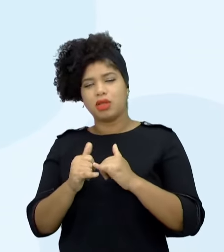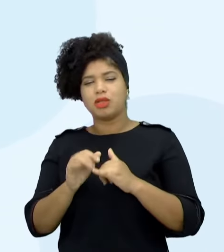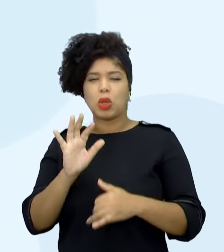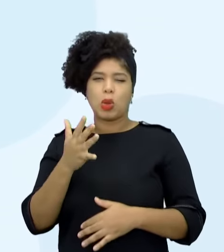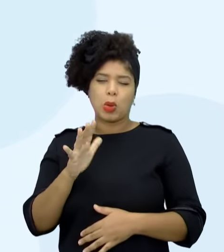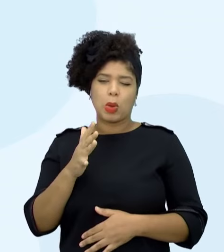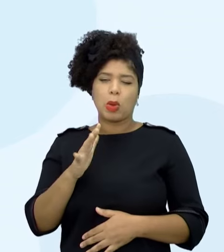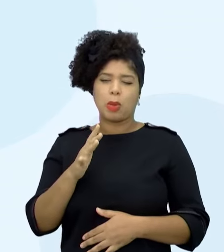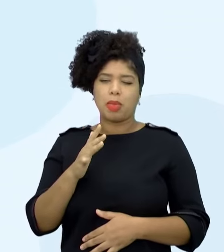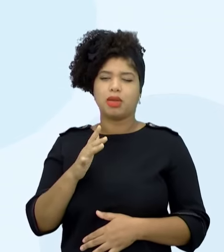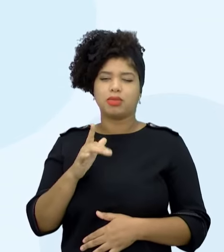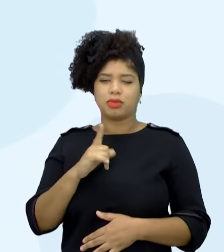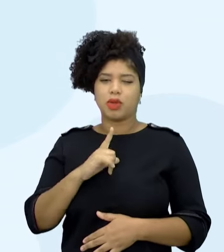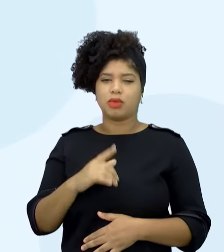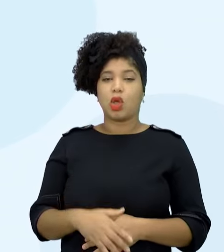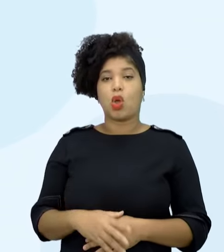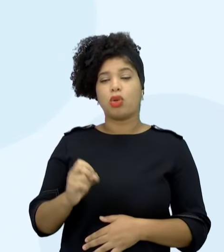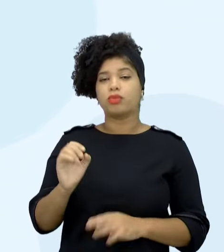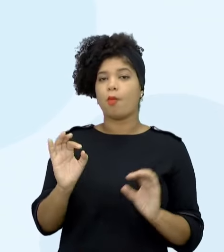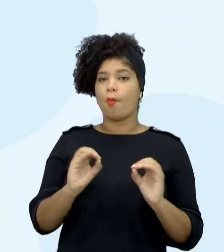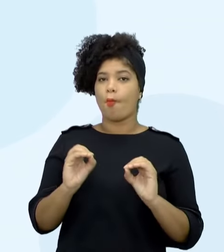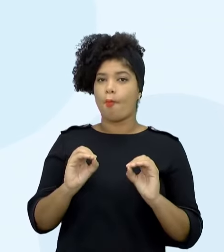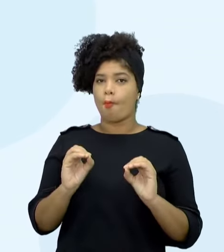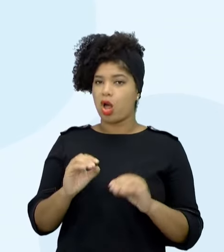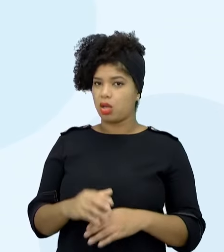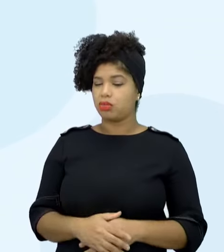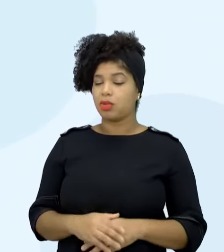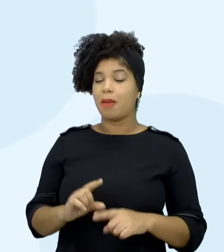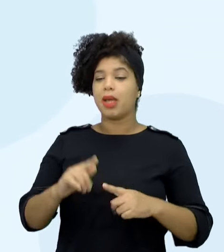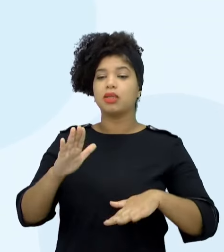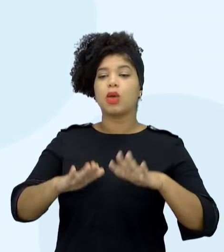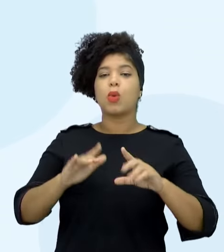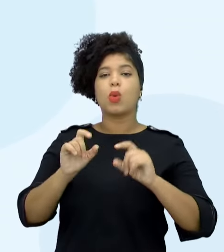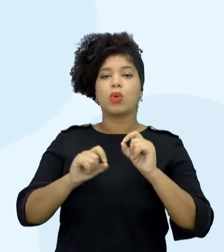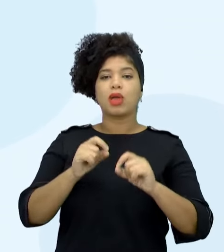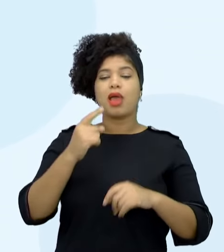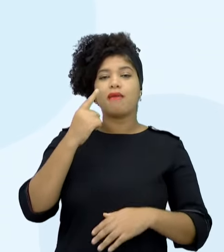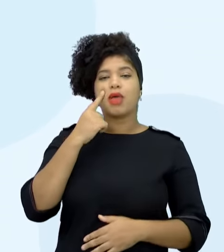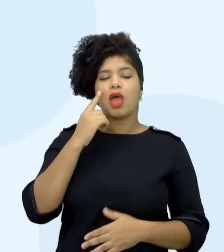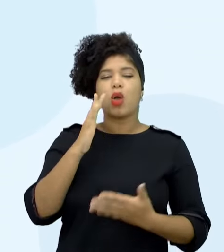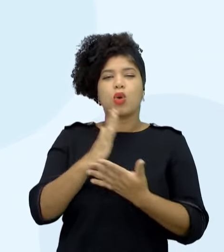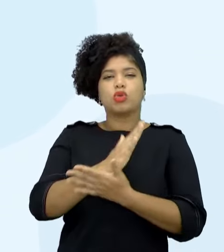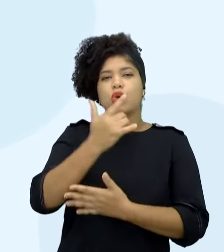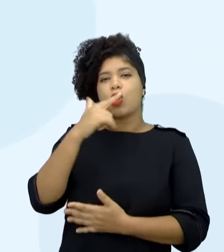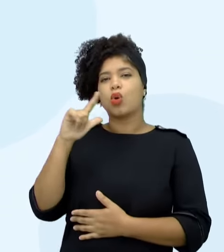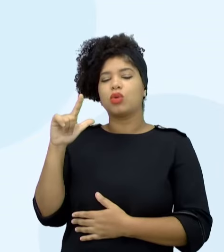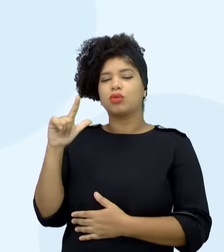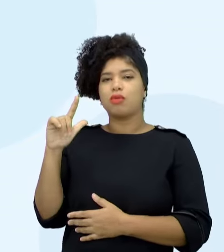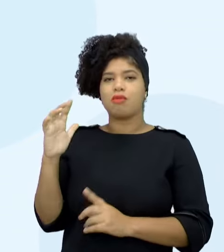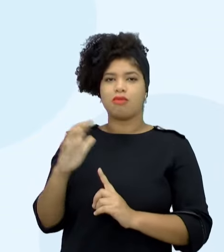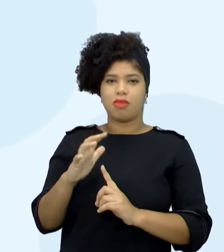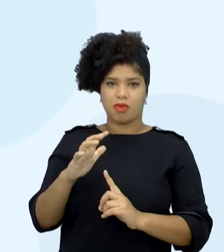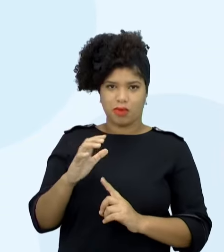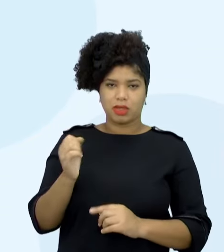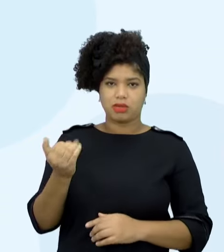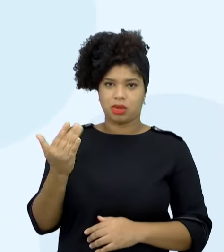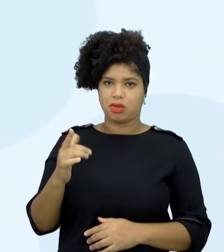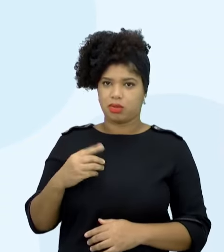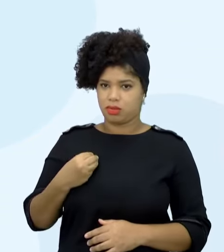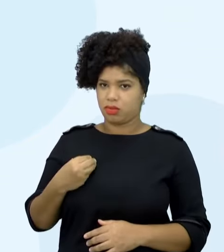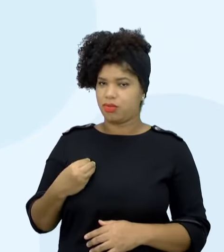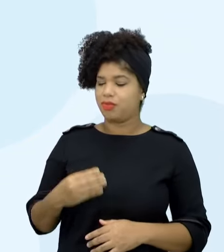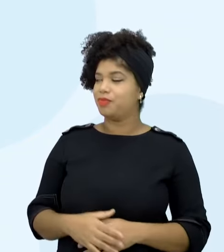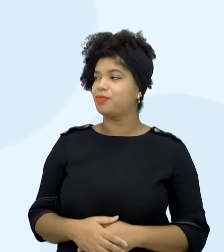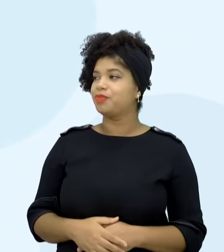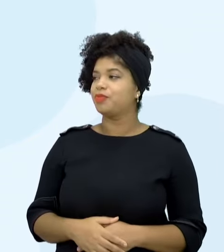ou pode não conduzir nada. O que depende é de alguns fatores. E olha o que eu vou destacar